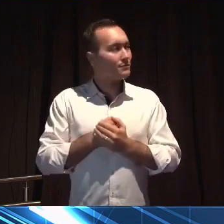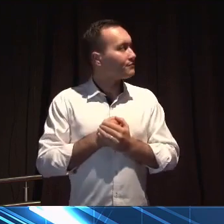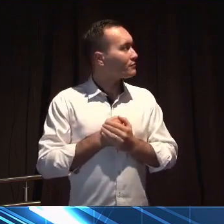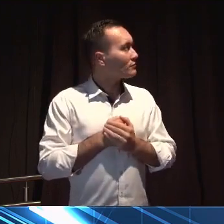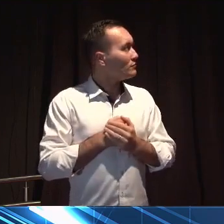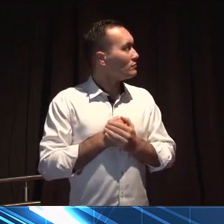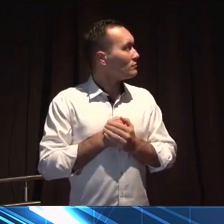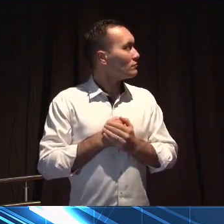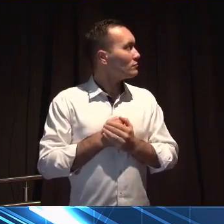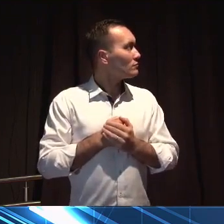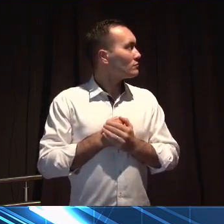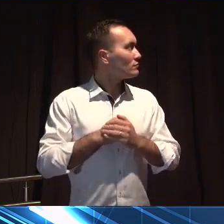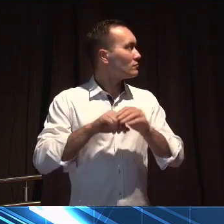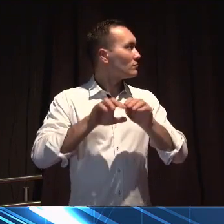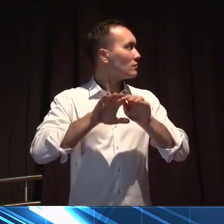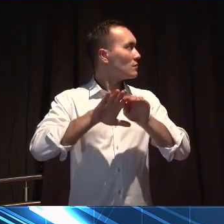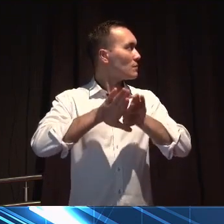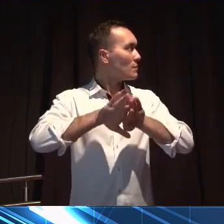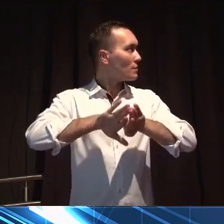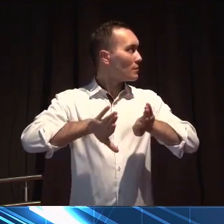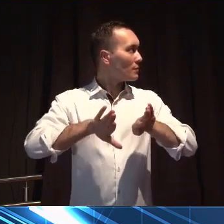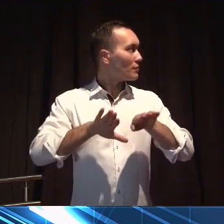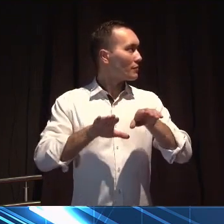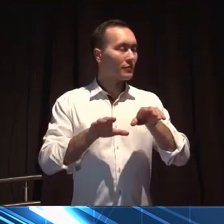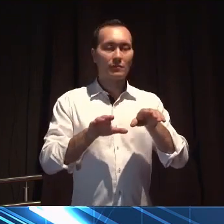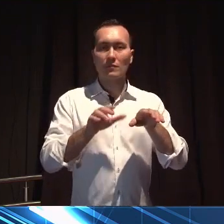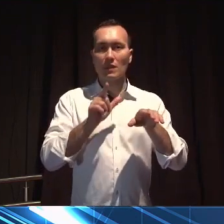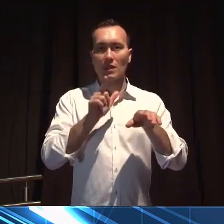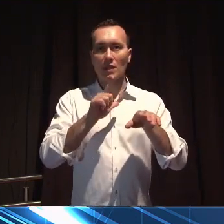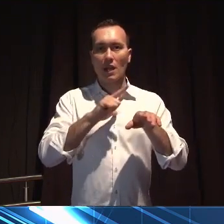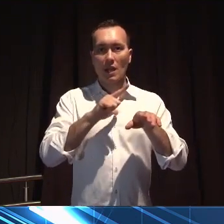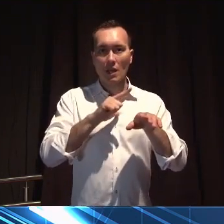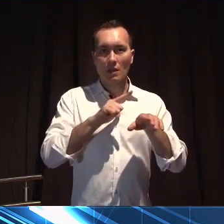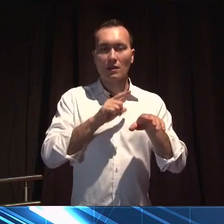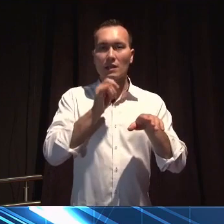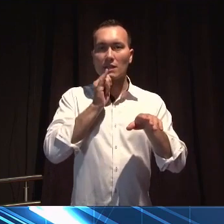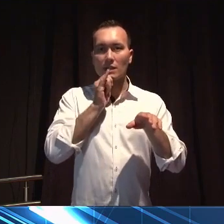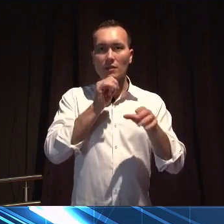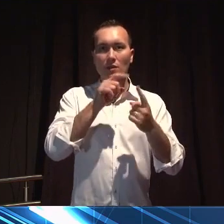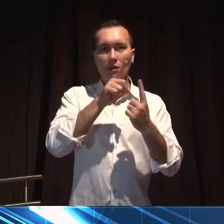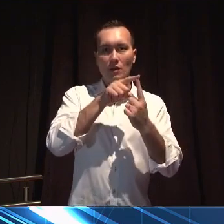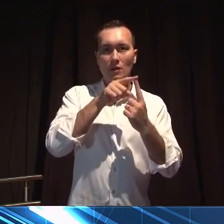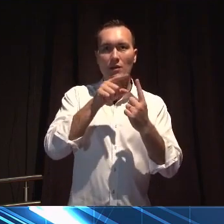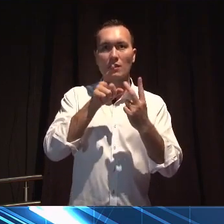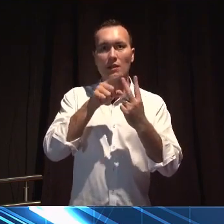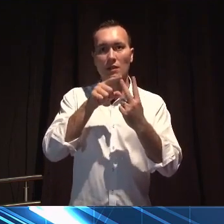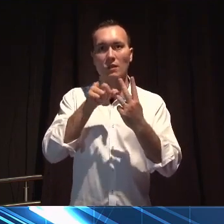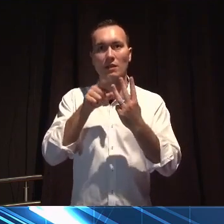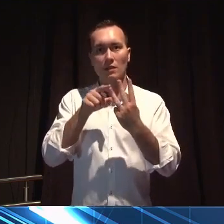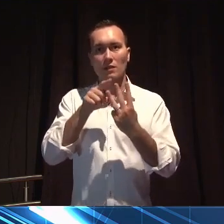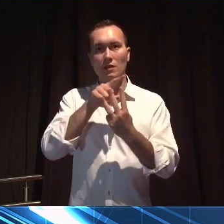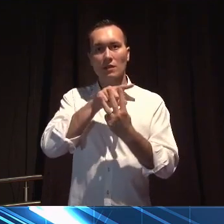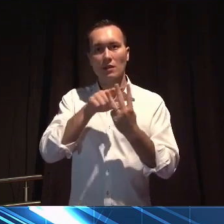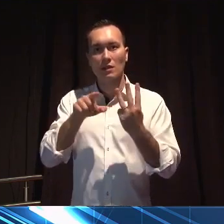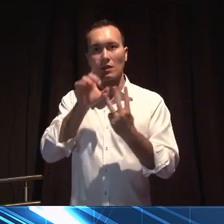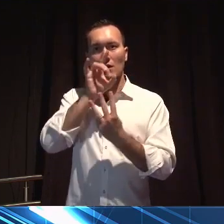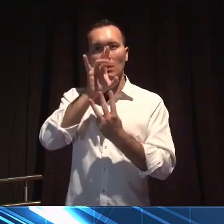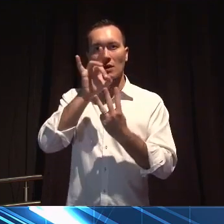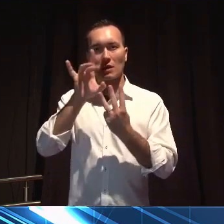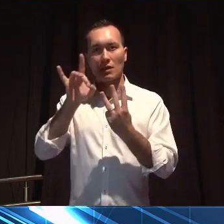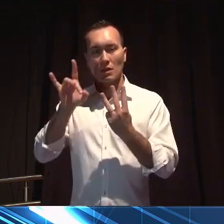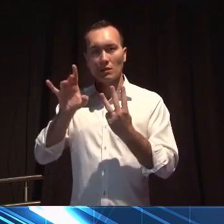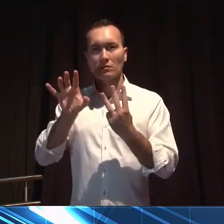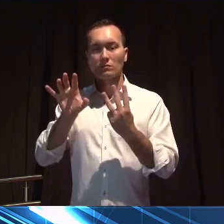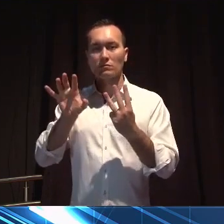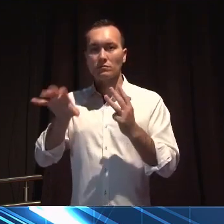tem tenants, né? O Valdemar, nt.atlassian.net é um tenant, Spotify é outro tenant, eBay é outro tenant. E as